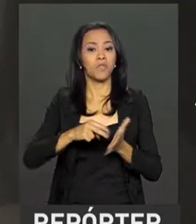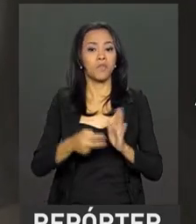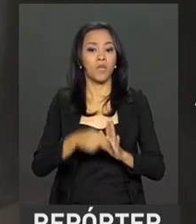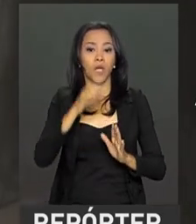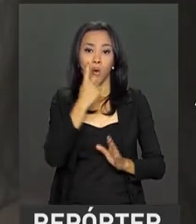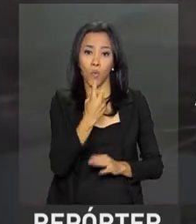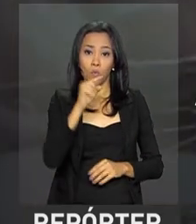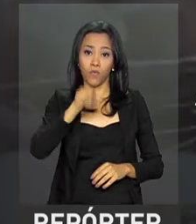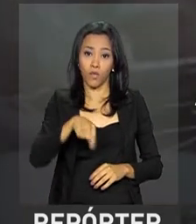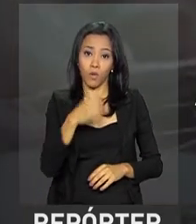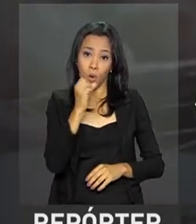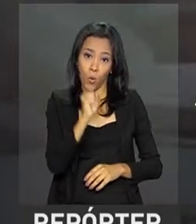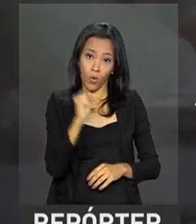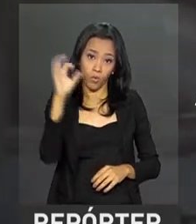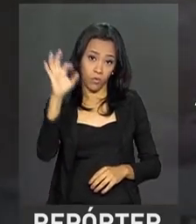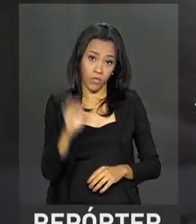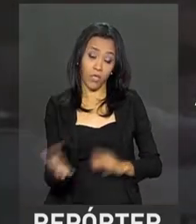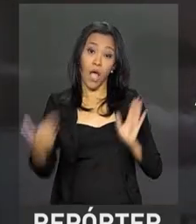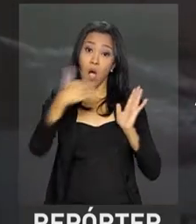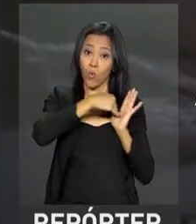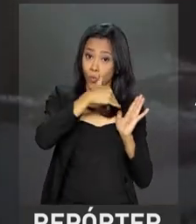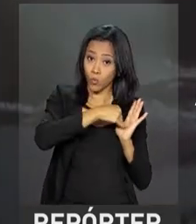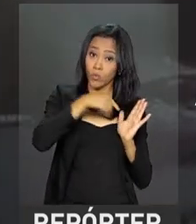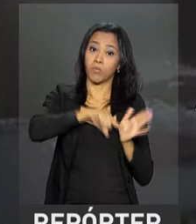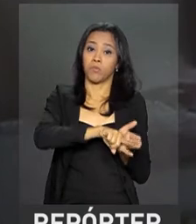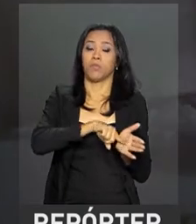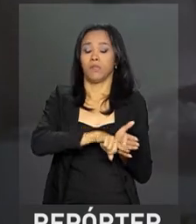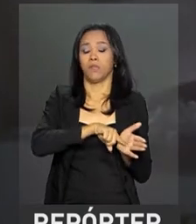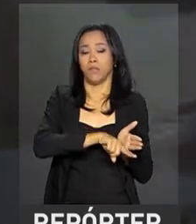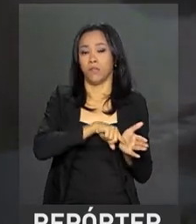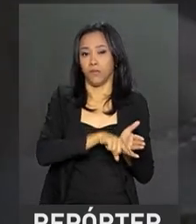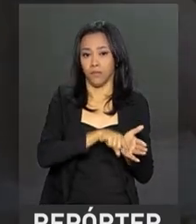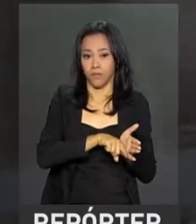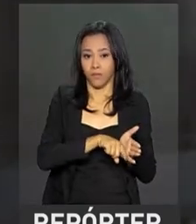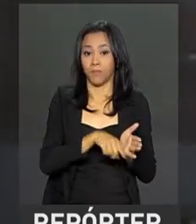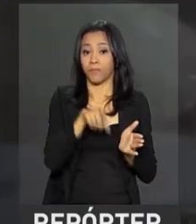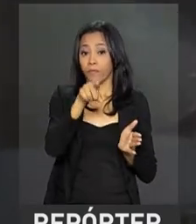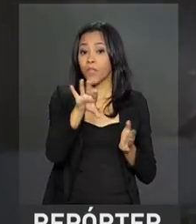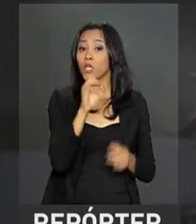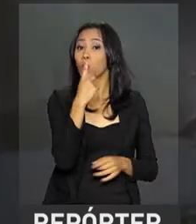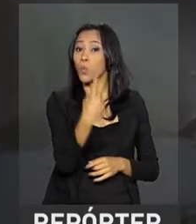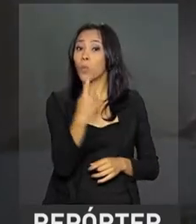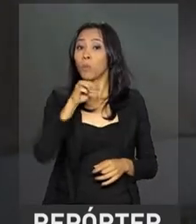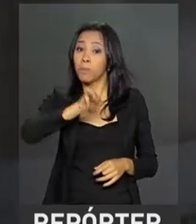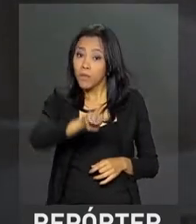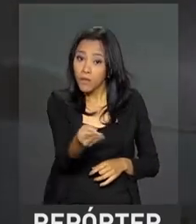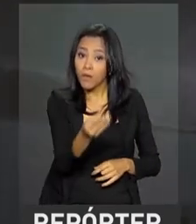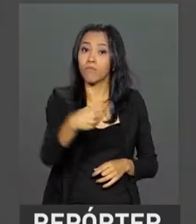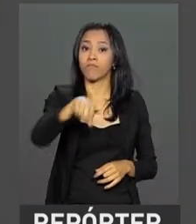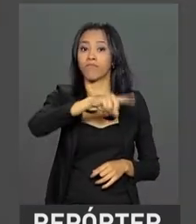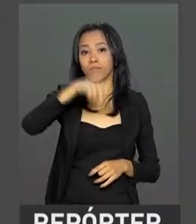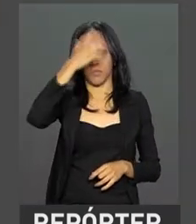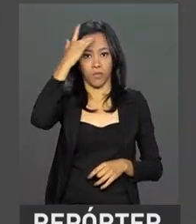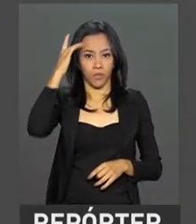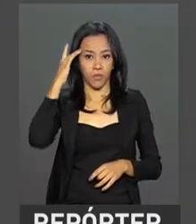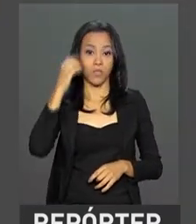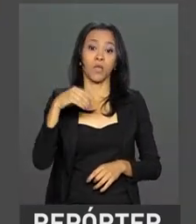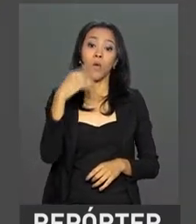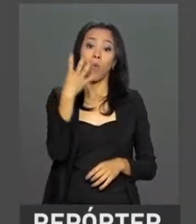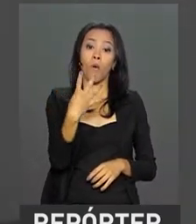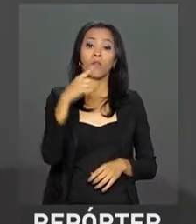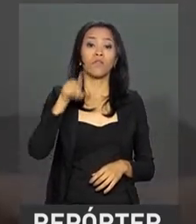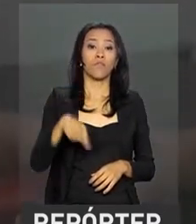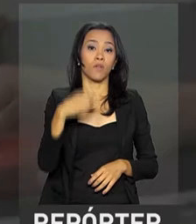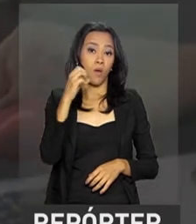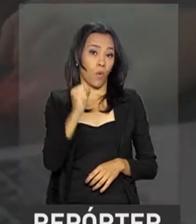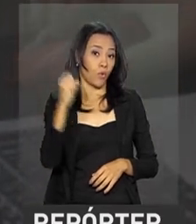cento com relação ao último trimestre pesquisado e em cerca de um milhão de pessoas 4,8 por